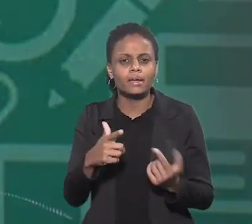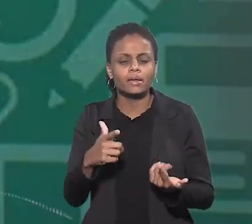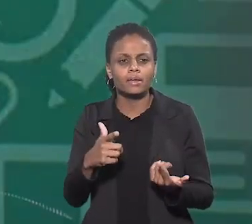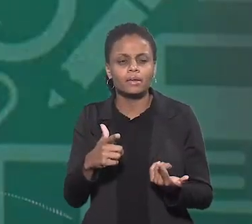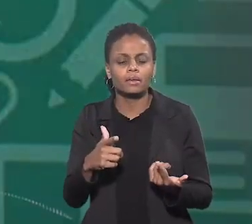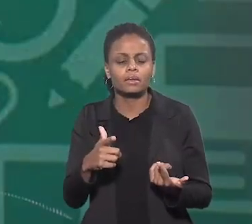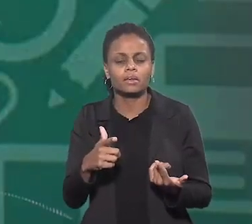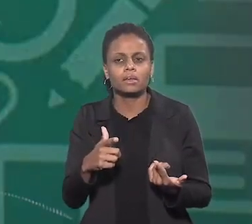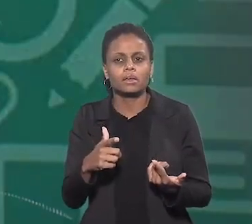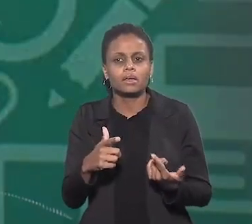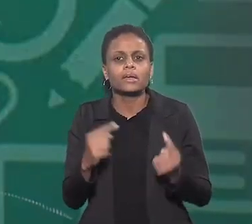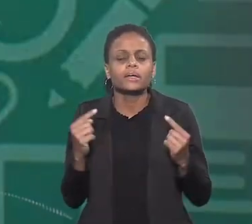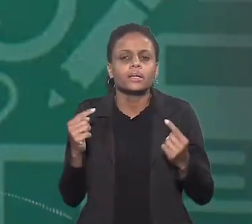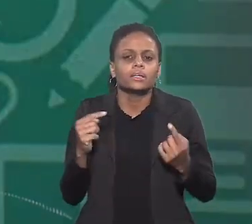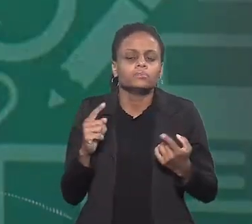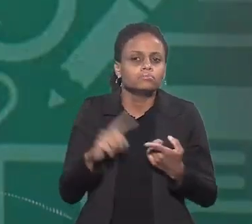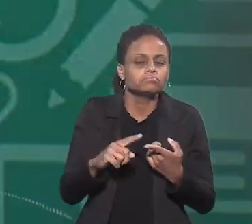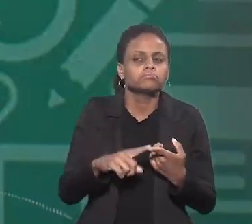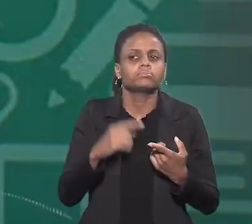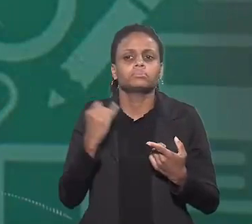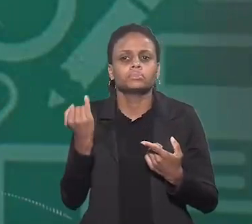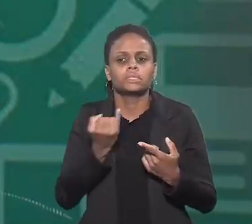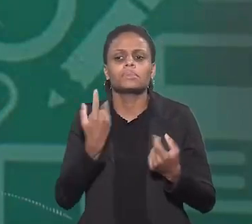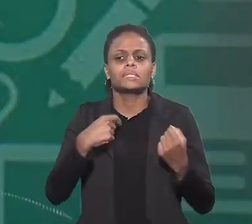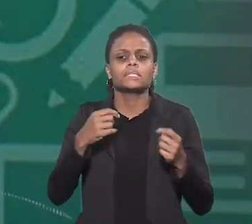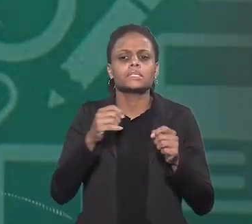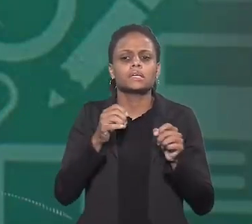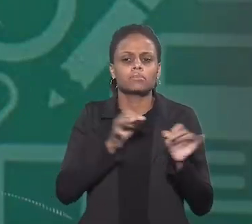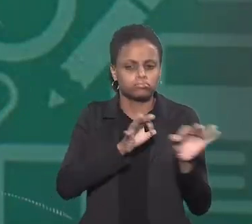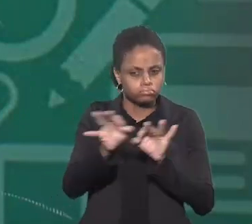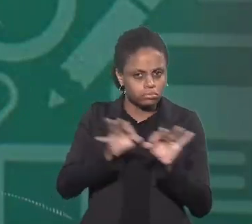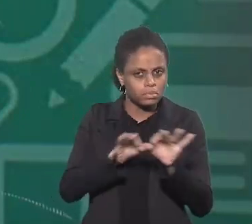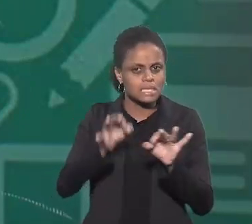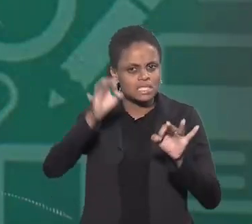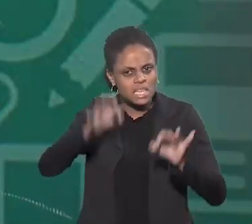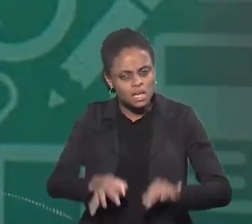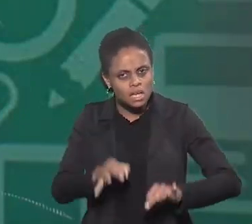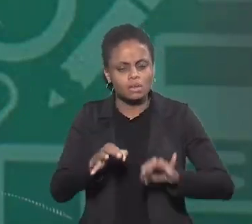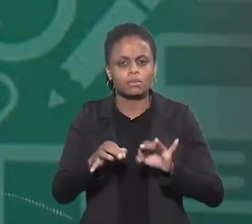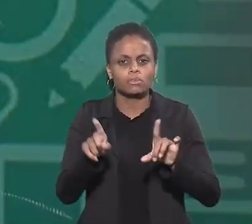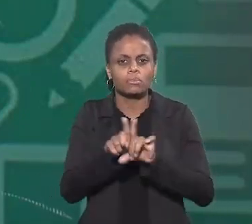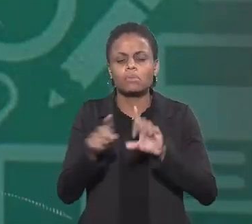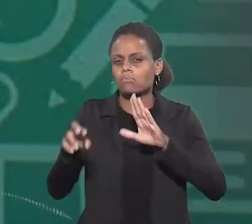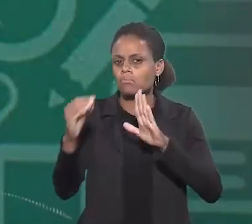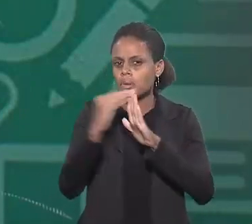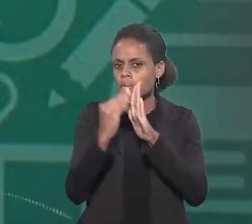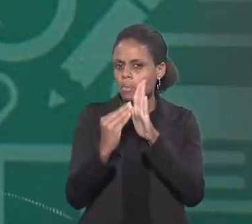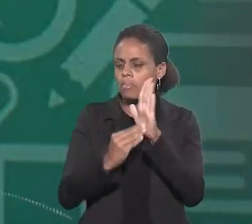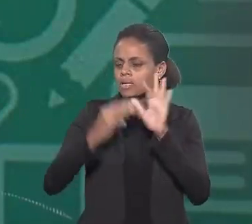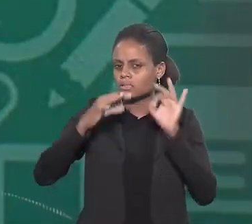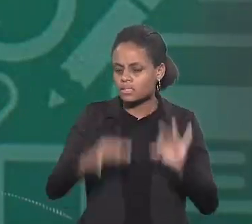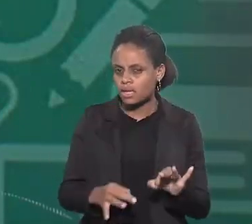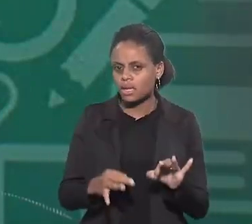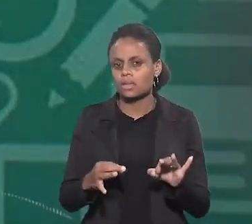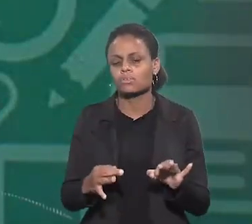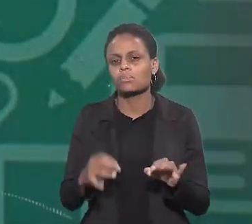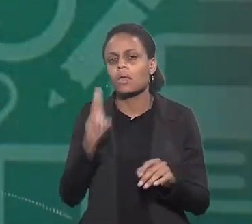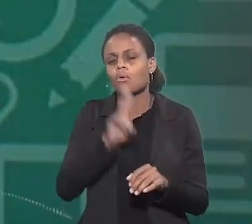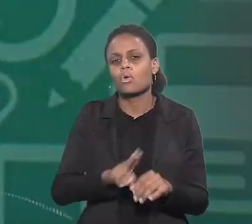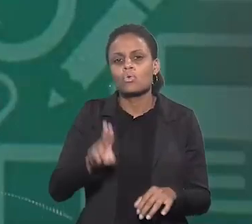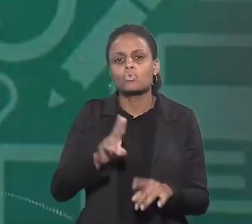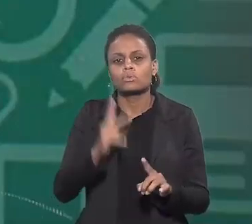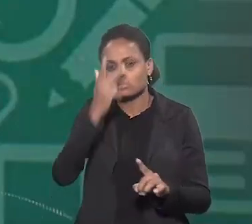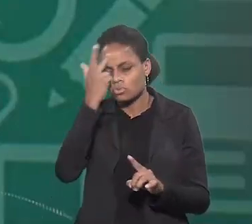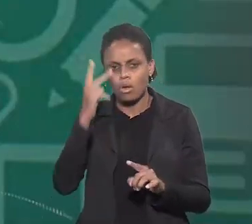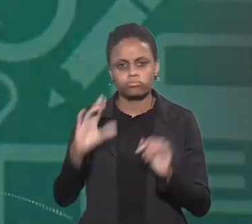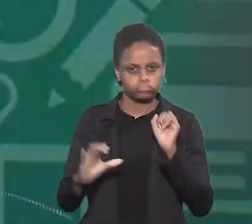um ponto que de repente precisa ser mais bem acabado, mais bem, né, colocado ali na regulamentação para um